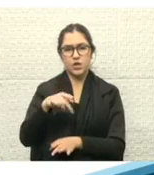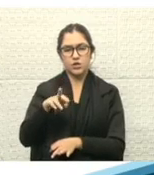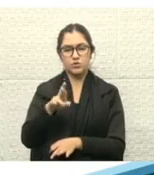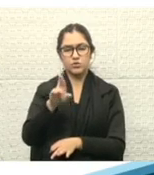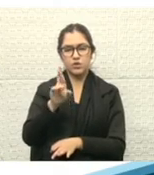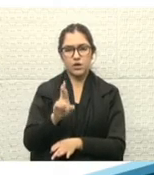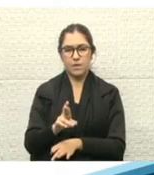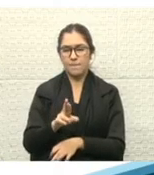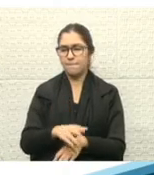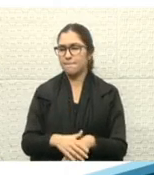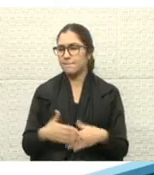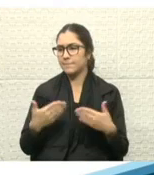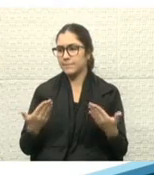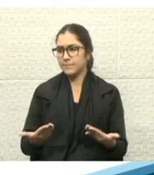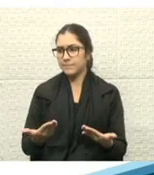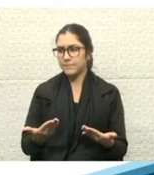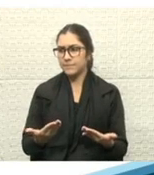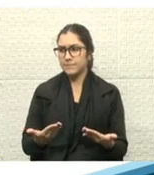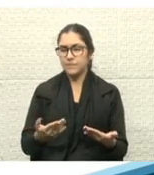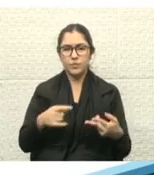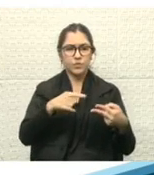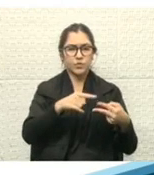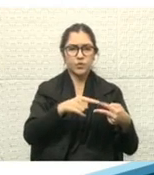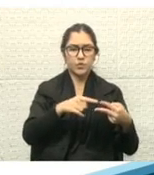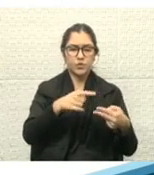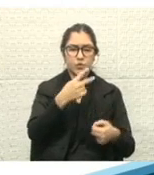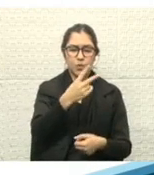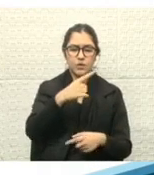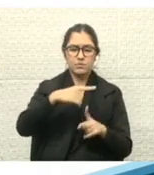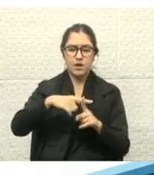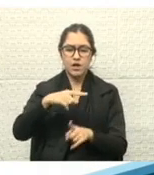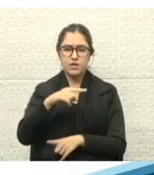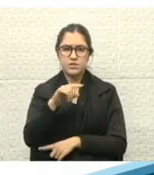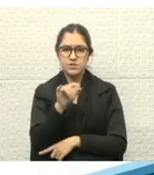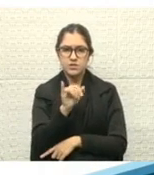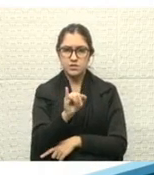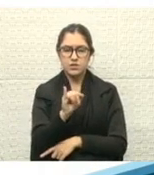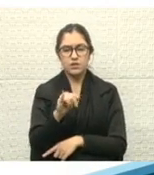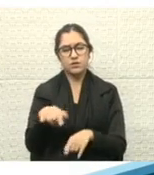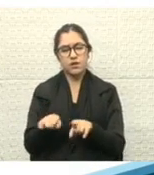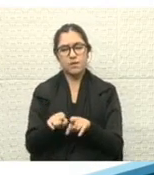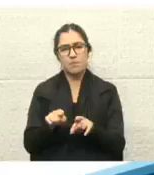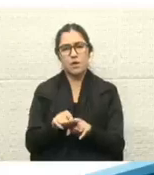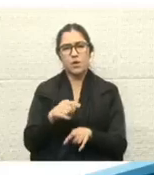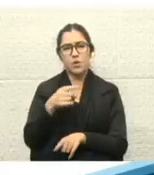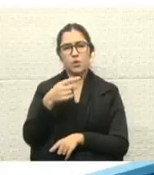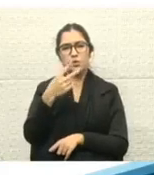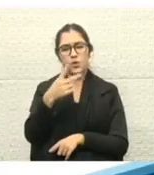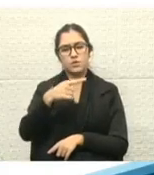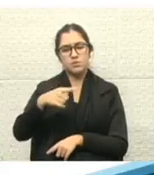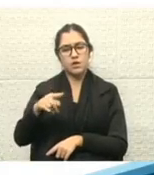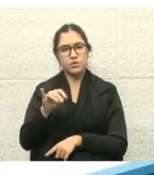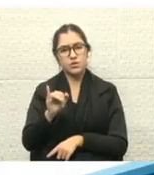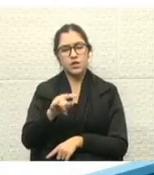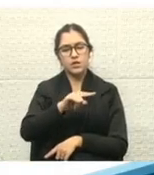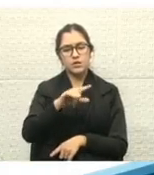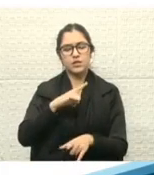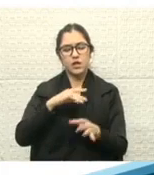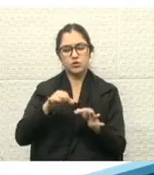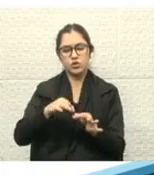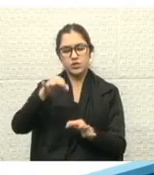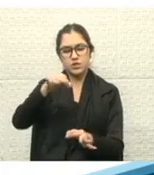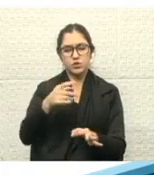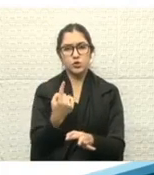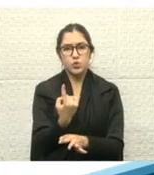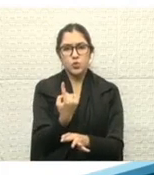real. Tanto o 2 mais i quanto o 2 menos i, eles estarão a essa distância de